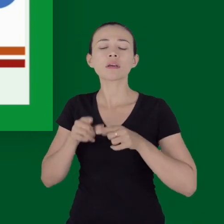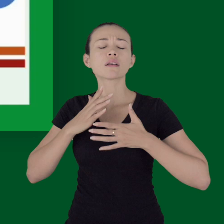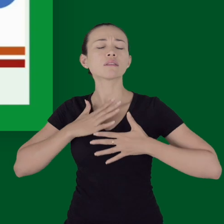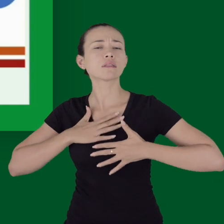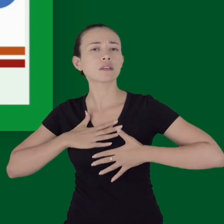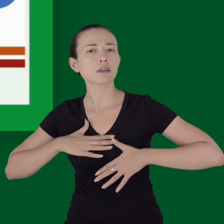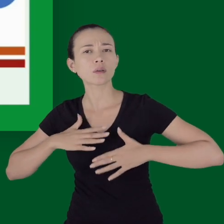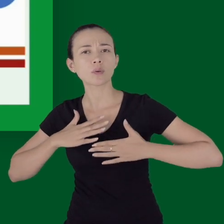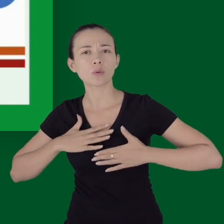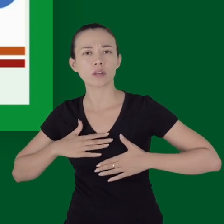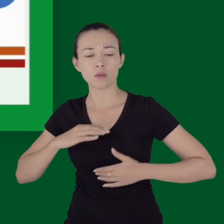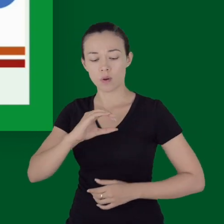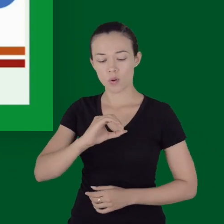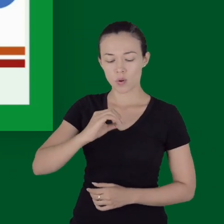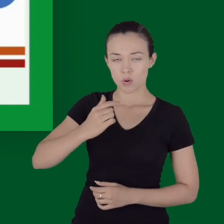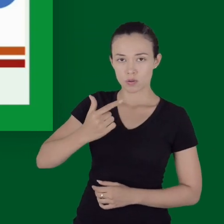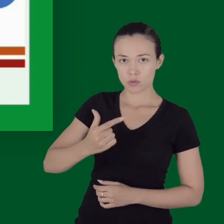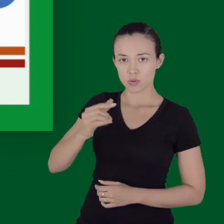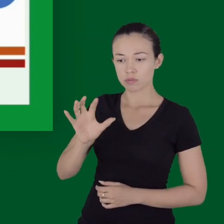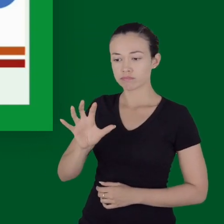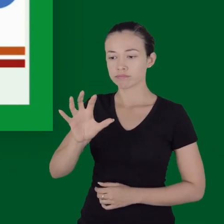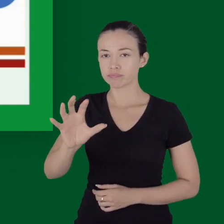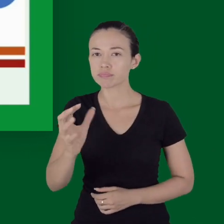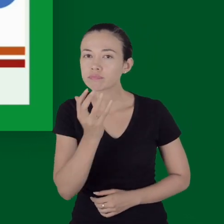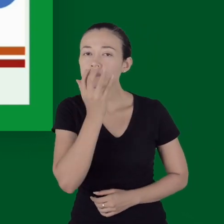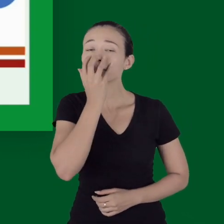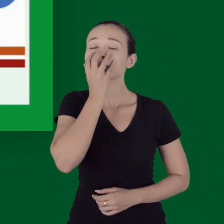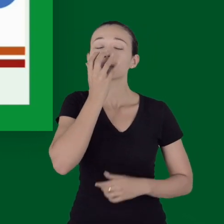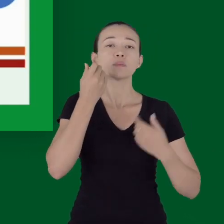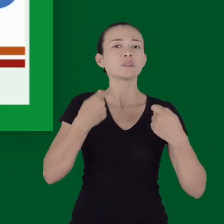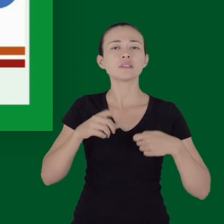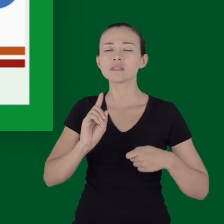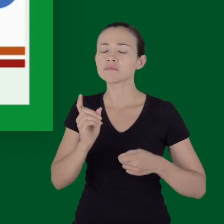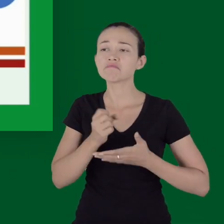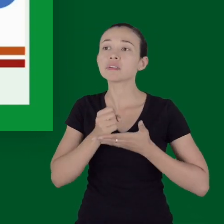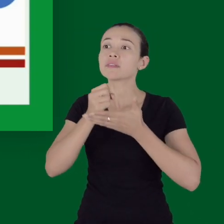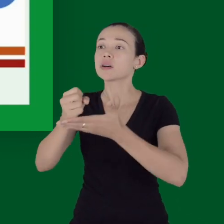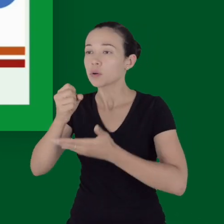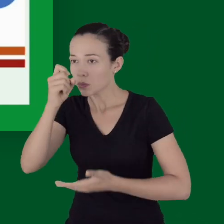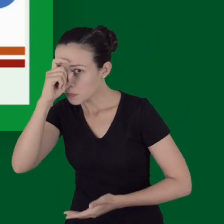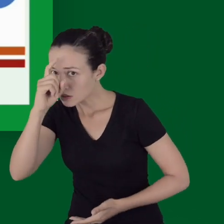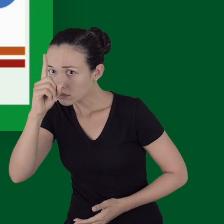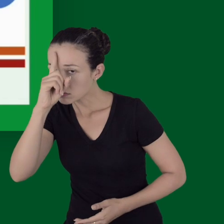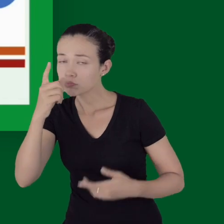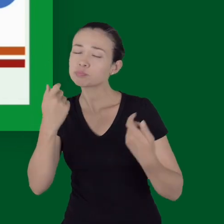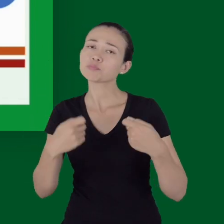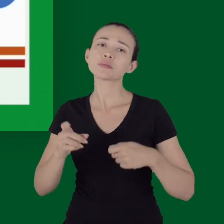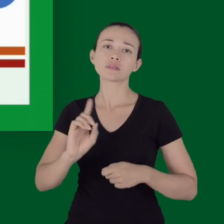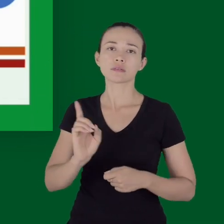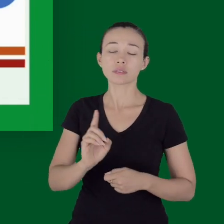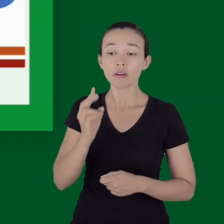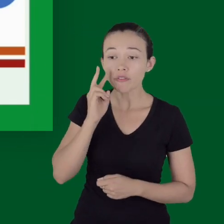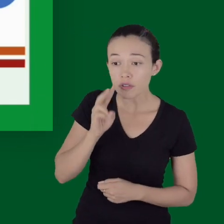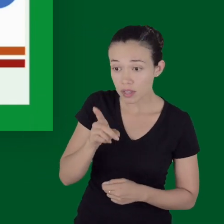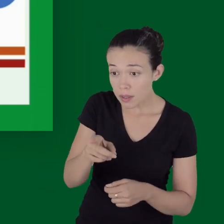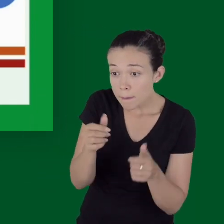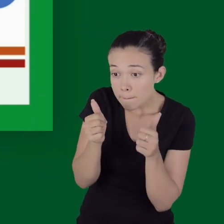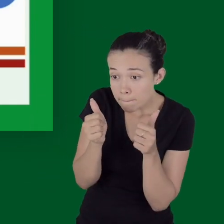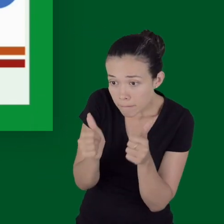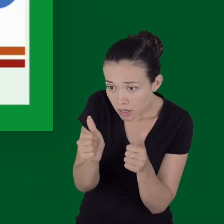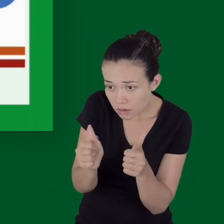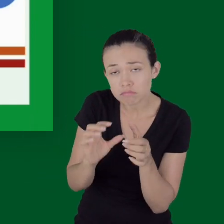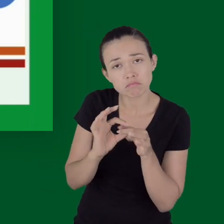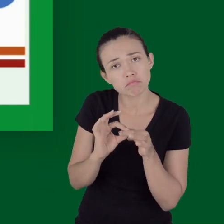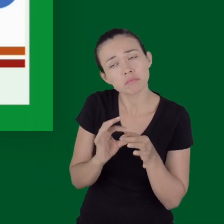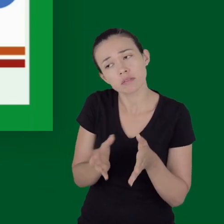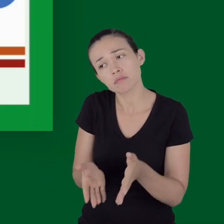há necessidade aqui de oferta de oxigênio ou transferência para o hospital. Né? A gente vai liberar apenas se o paciente estiver bem, sem